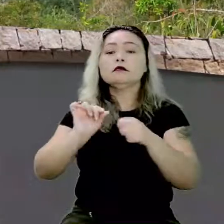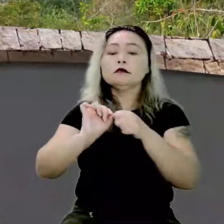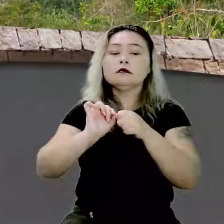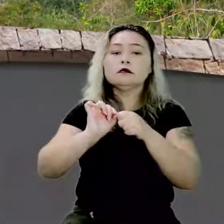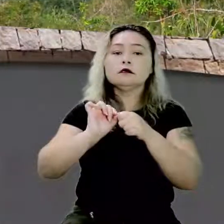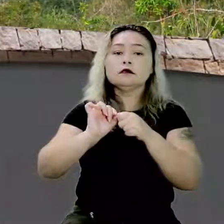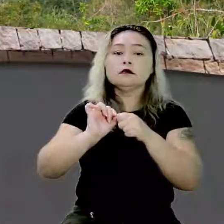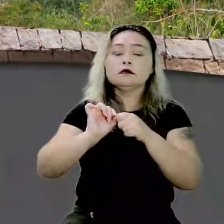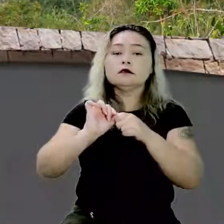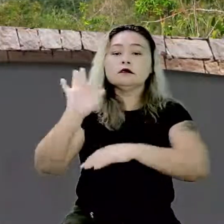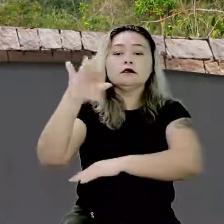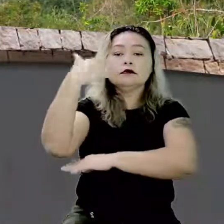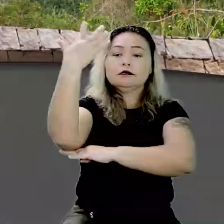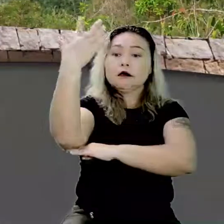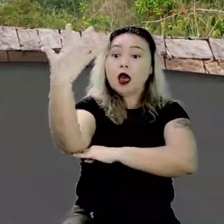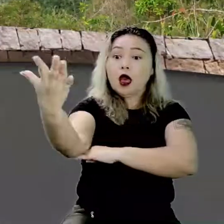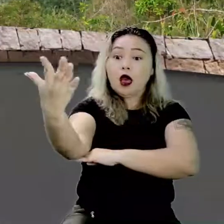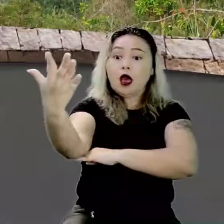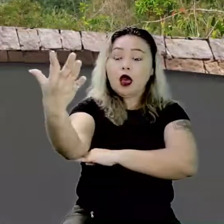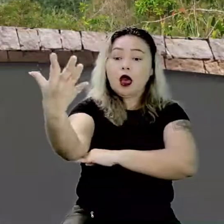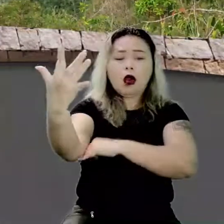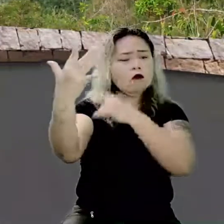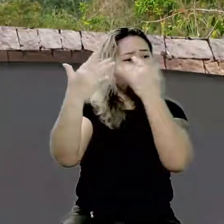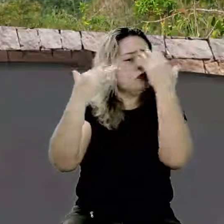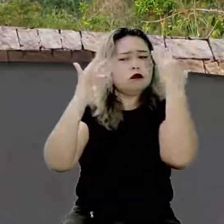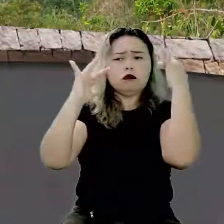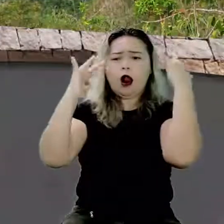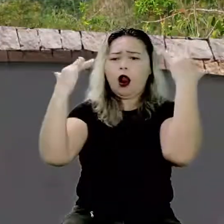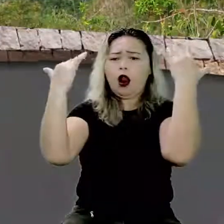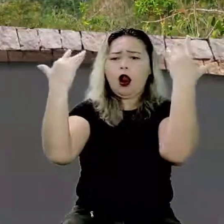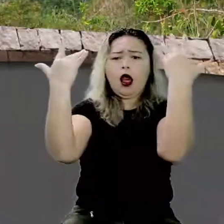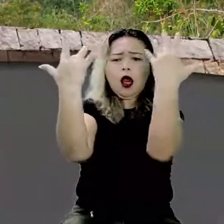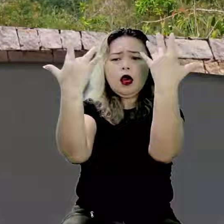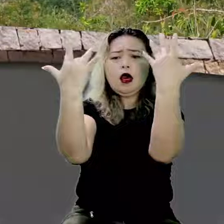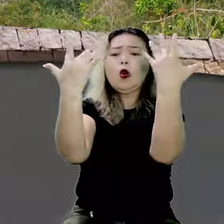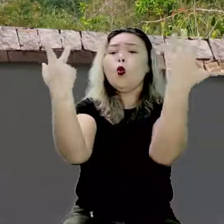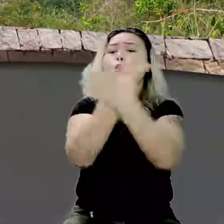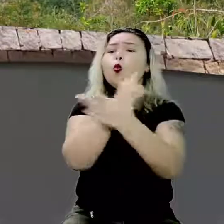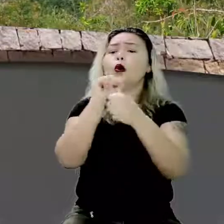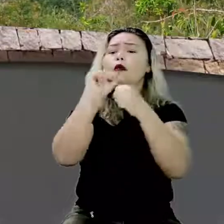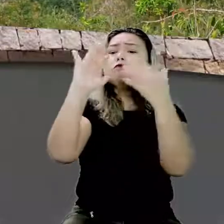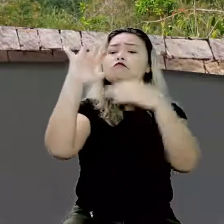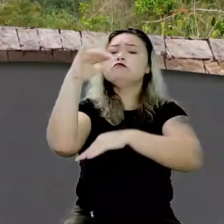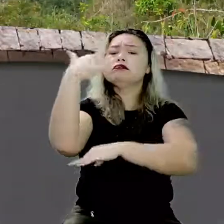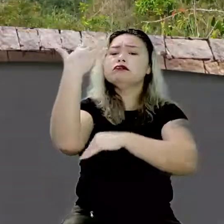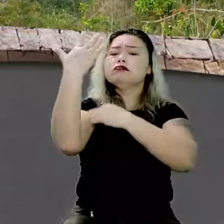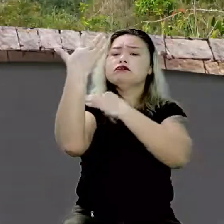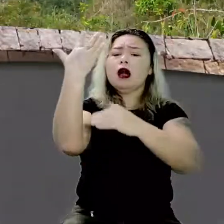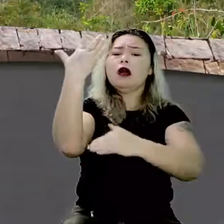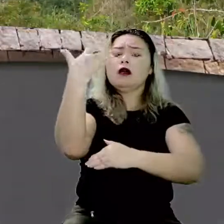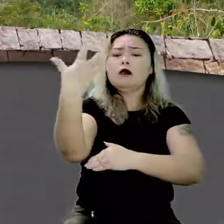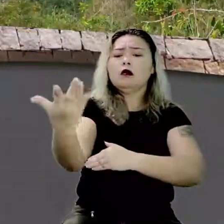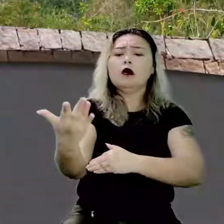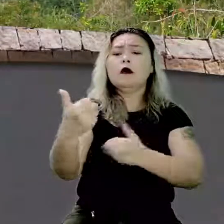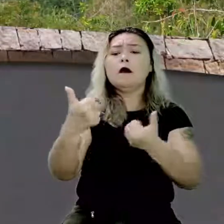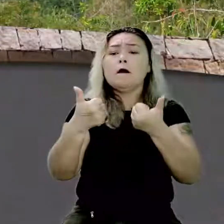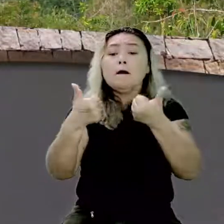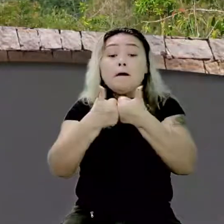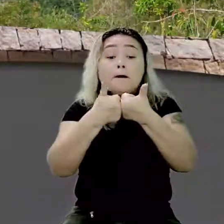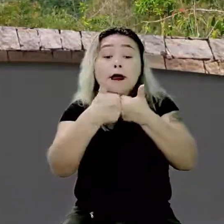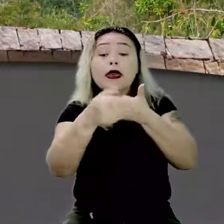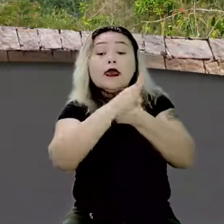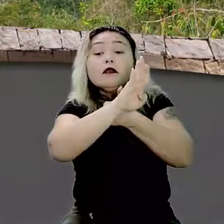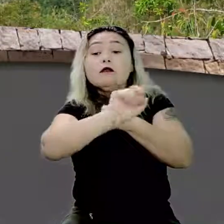quê? Derrubar. E essa ocupação humana, eles vão querer primeiramente ocupar ali perto da